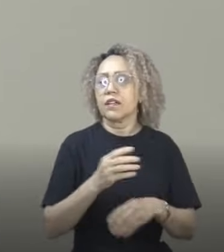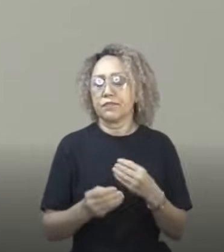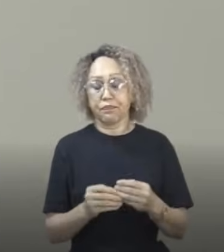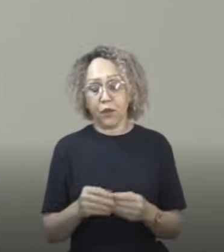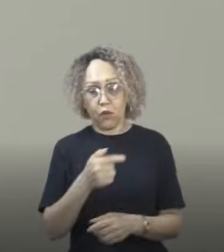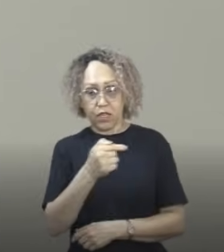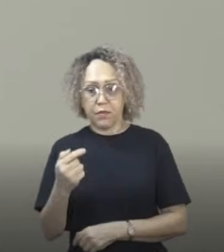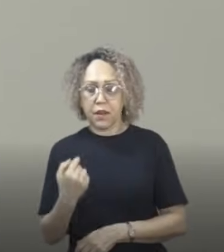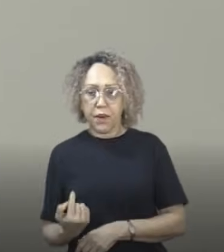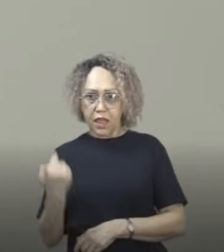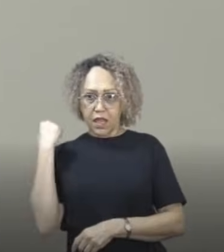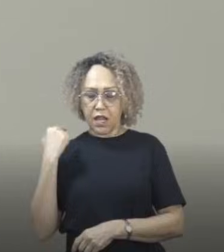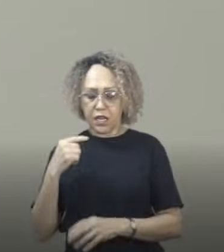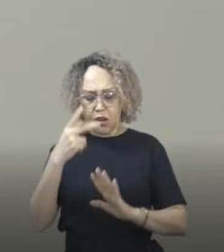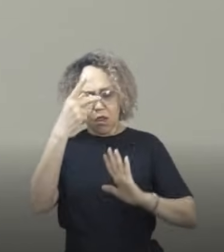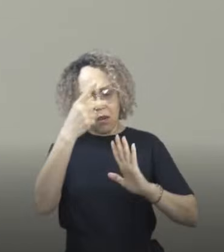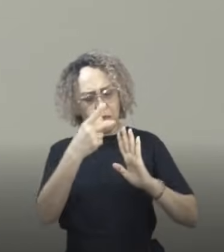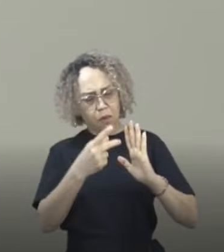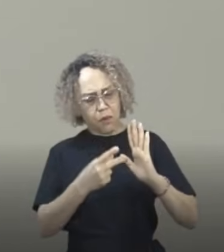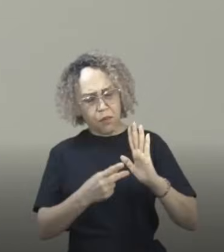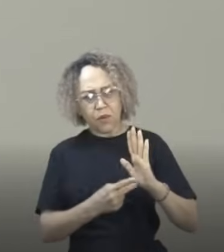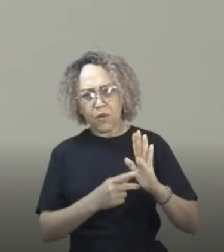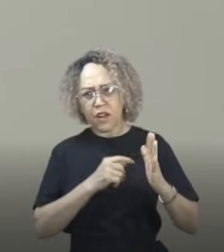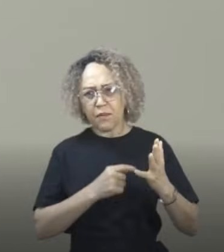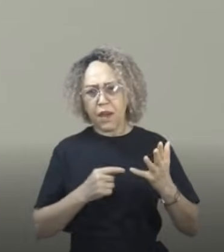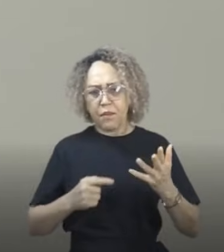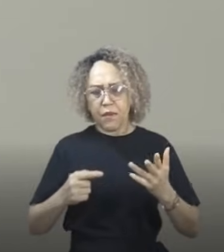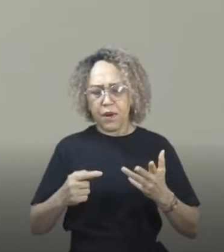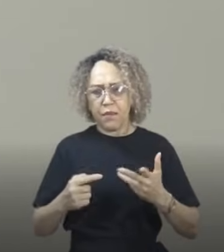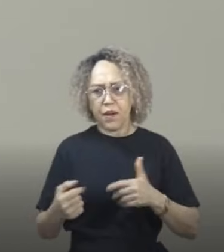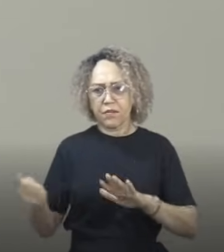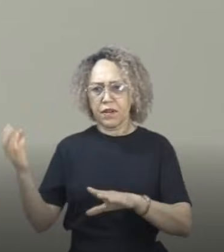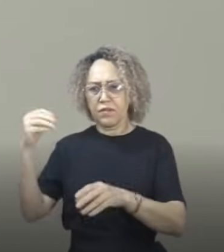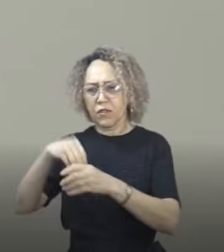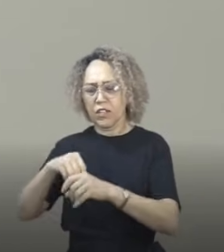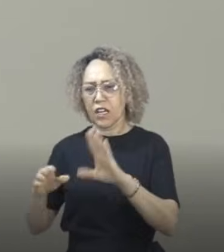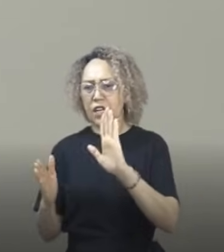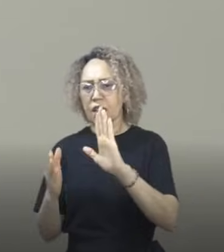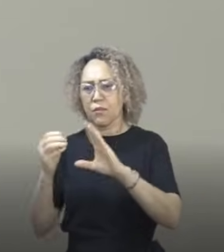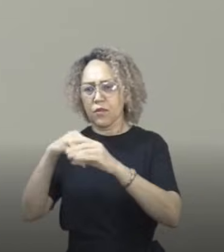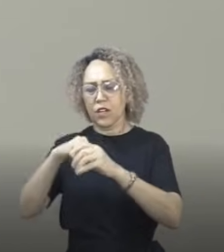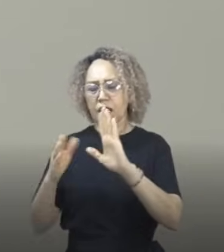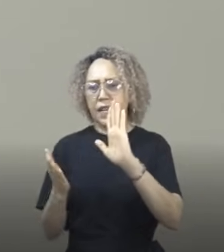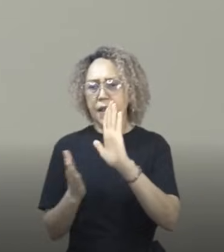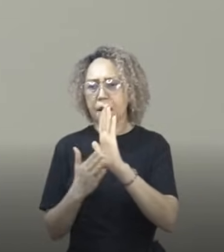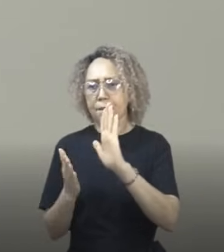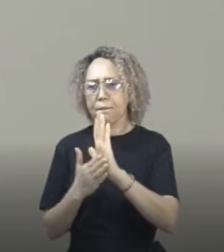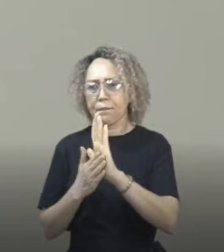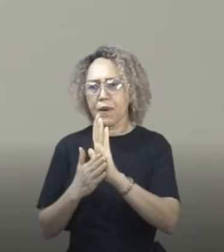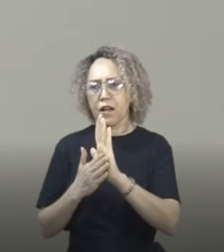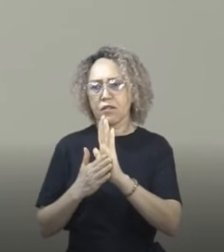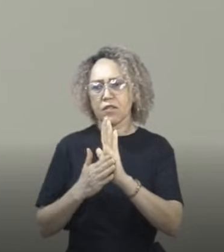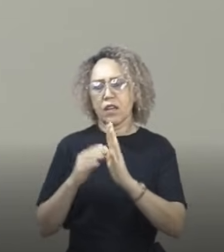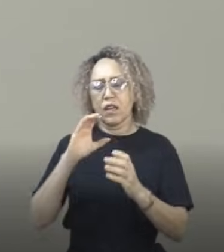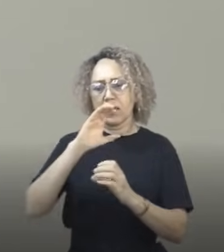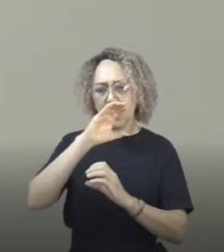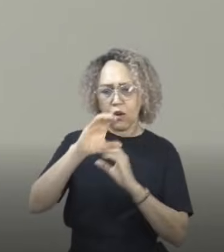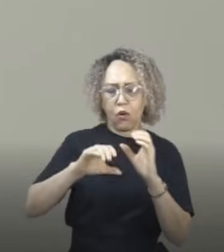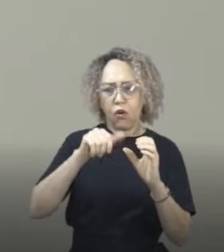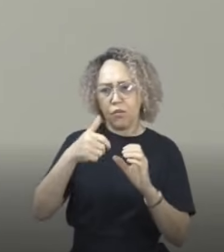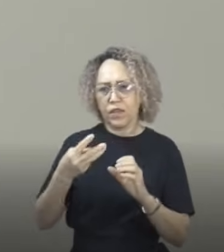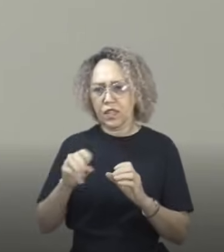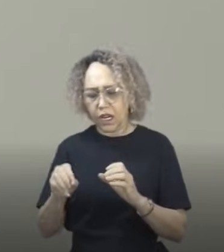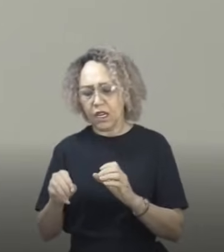de projetos para ir para a pauta, que dialoga com essa perspectiva Então, aprovamos projetos, por exemplo,